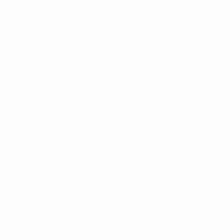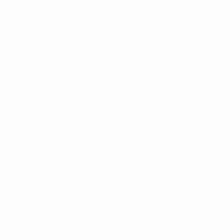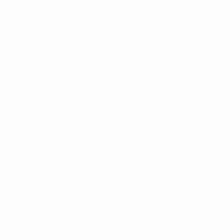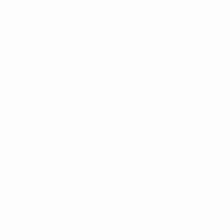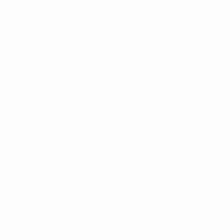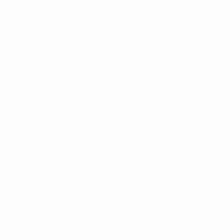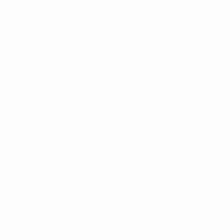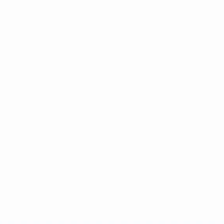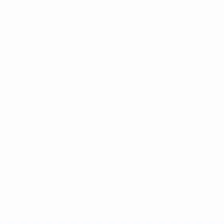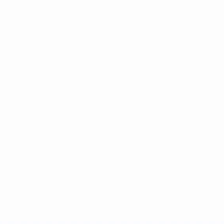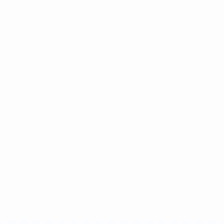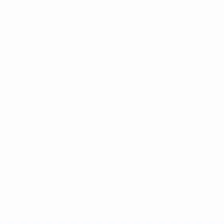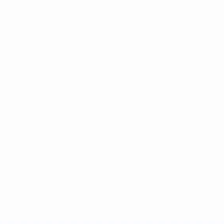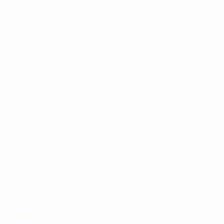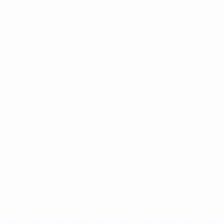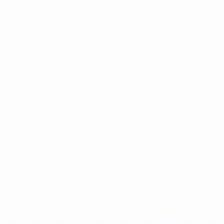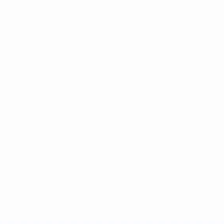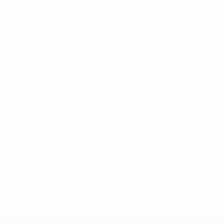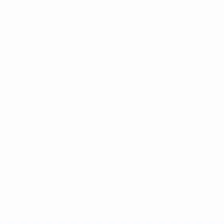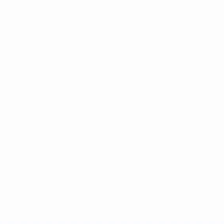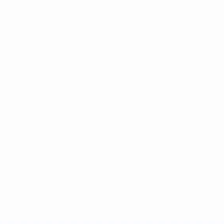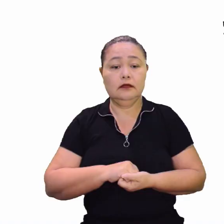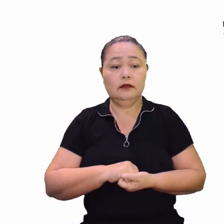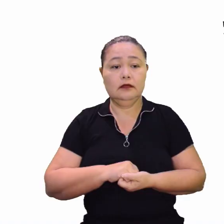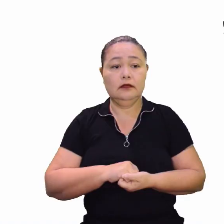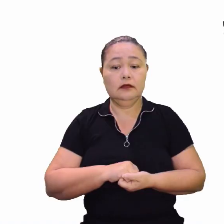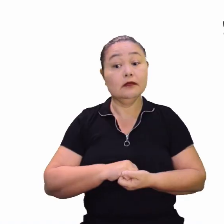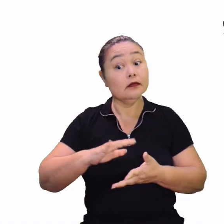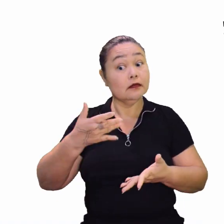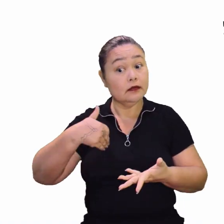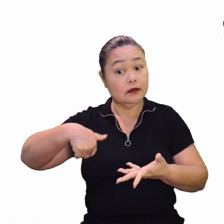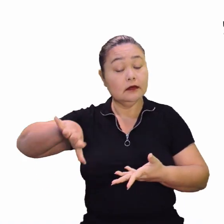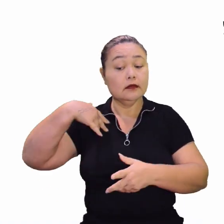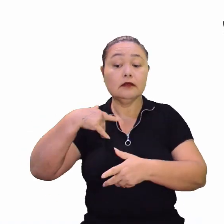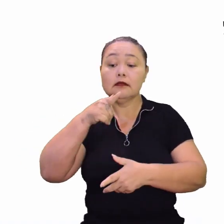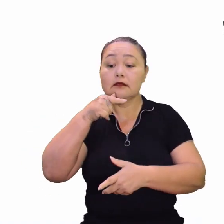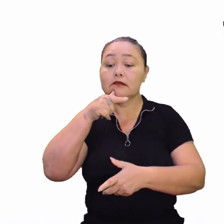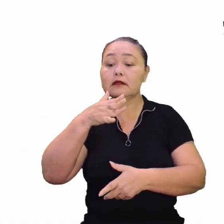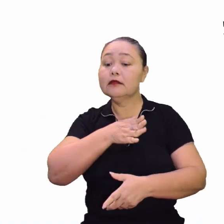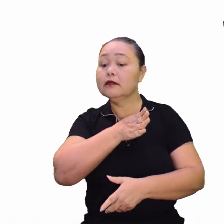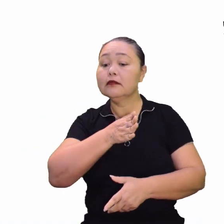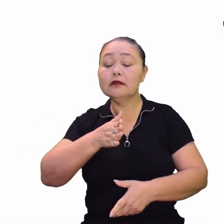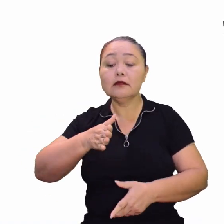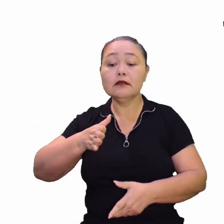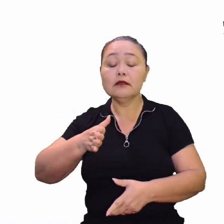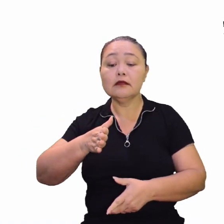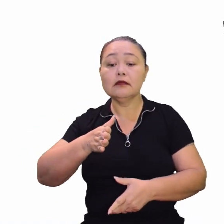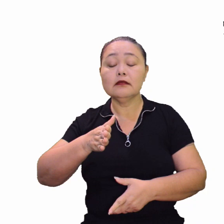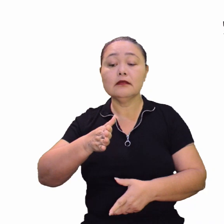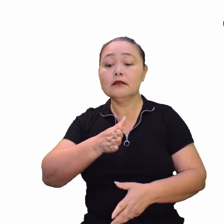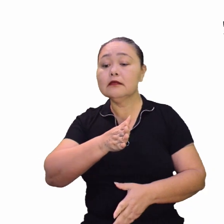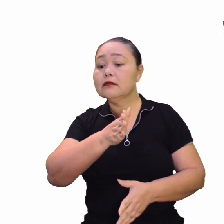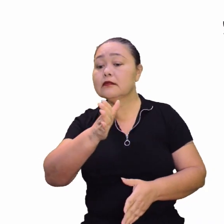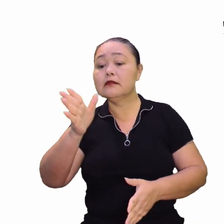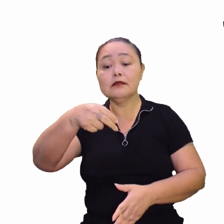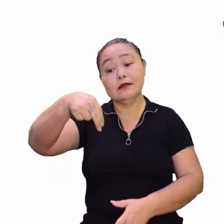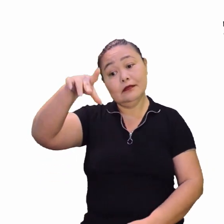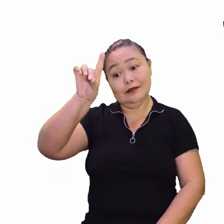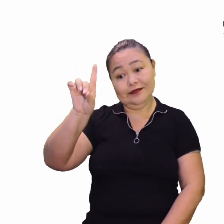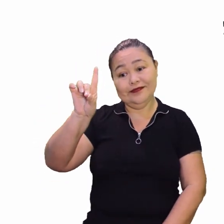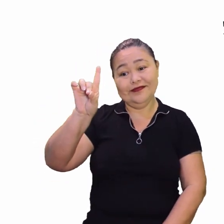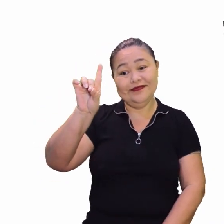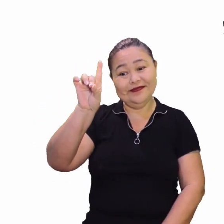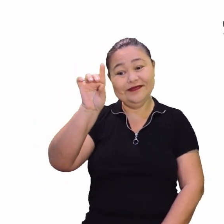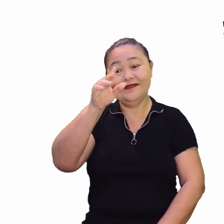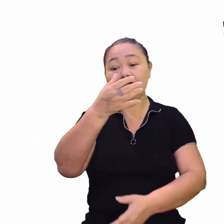legal, né? A gente pegava e jogava um parte desses recursos hídricos passando lá pelo Nordeste,